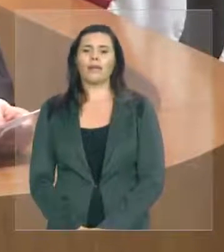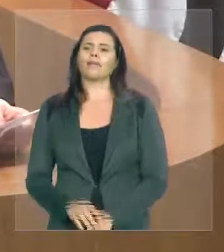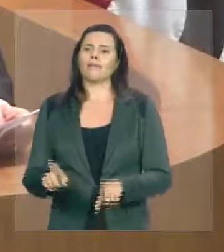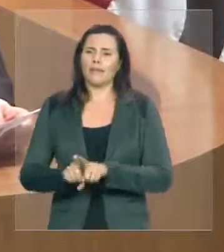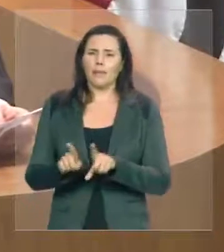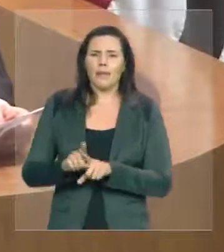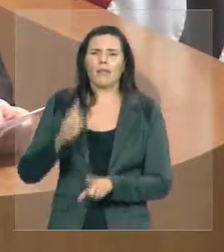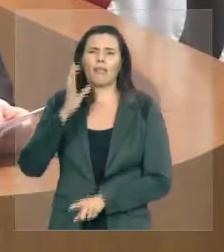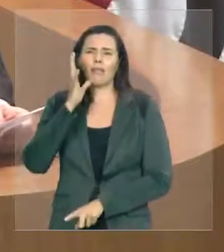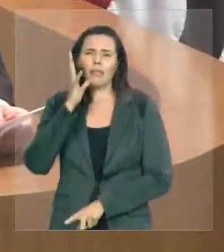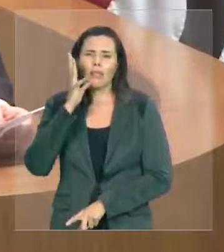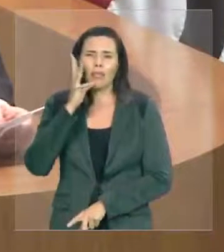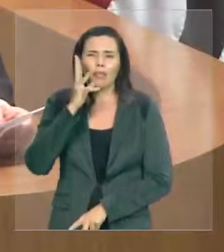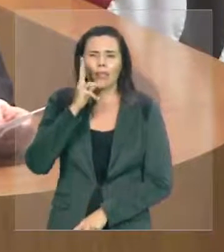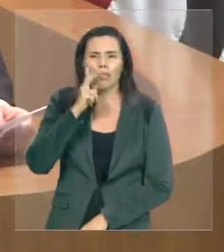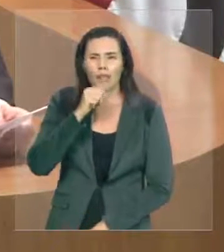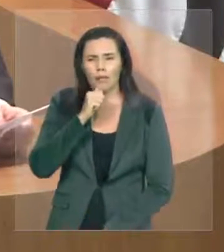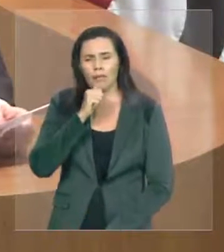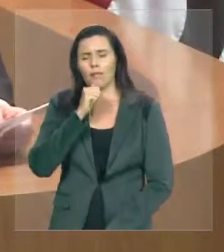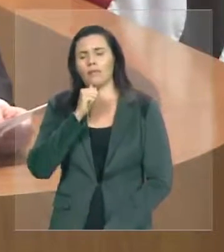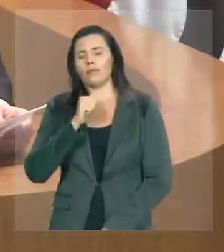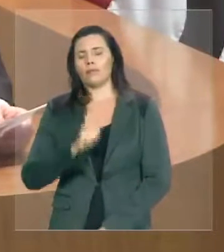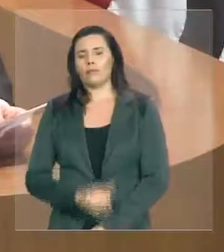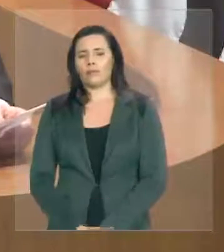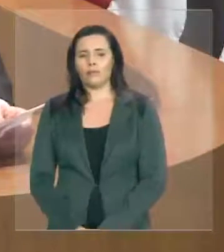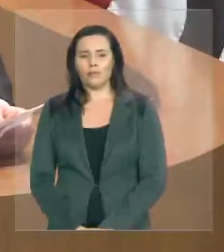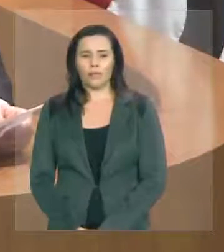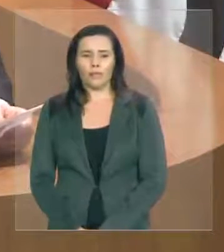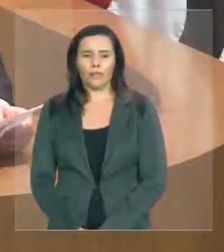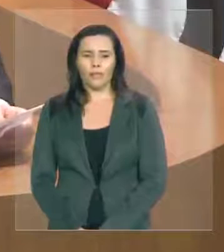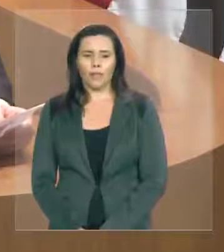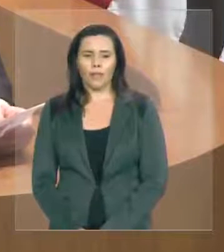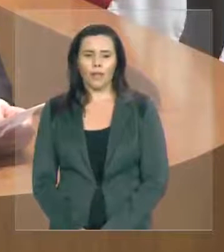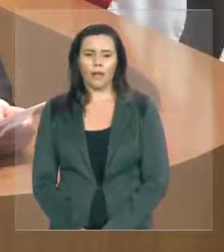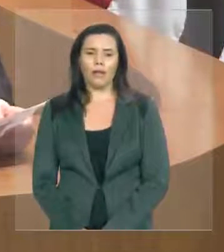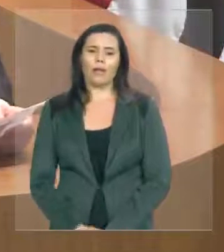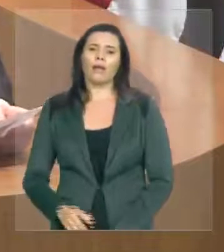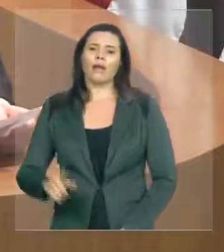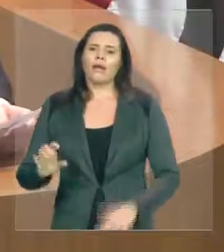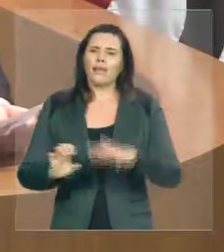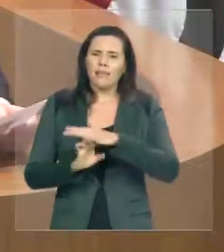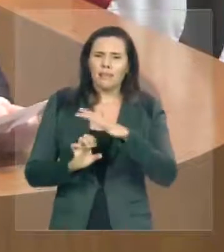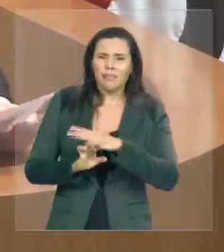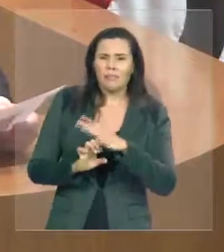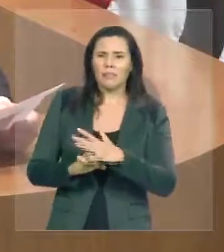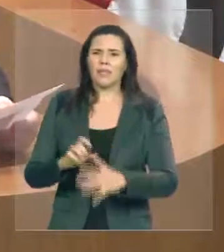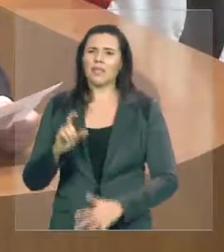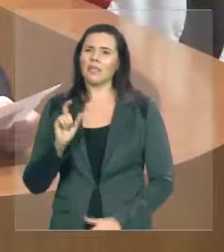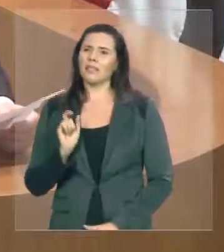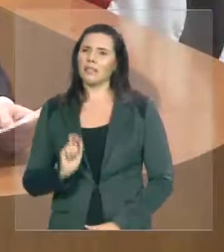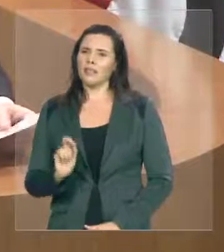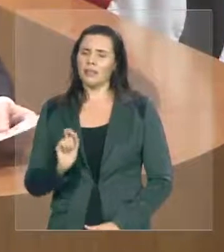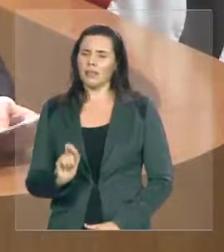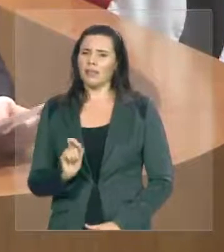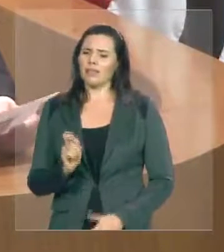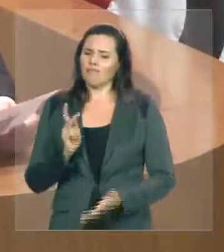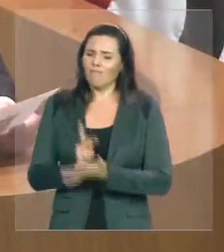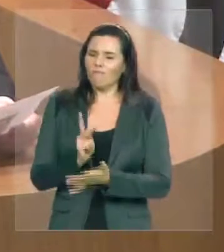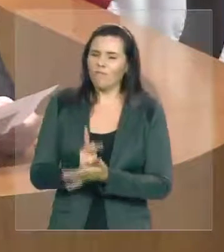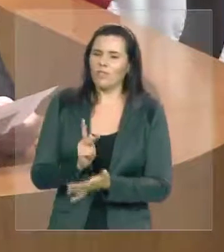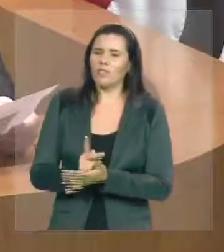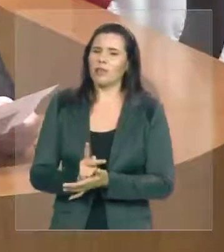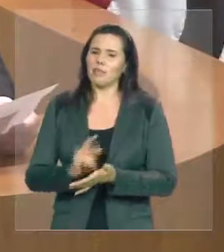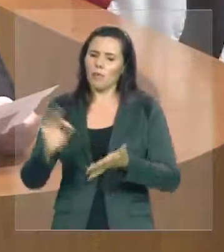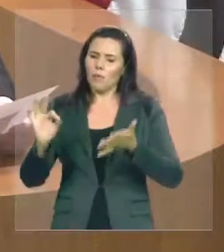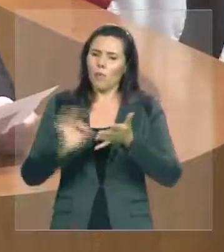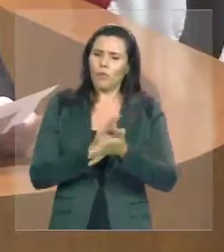para chegar nos pontos. O monopólio dessa concessão permitiu que esse castigo se perpetuasse em São Luís, mas